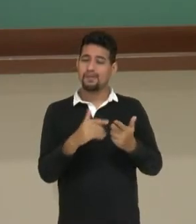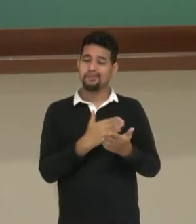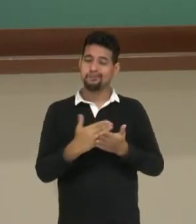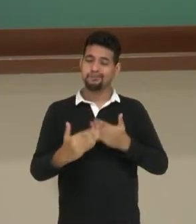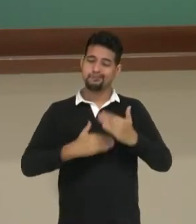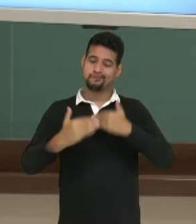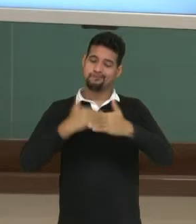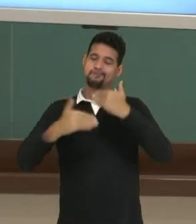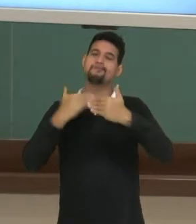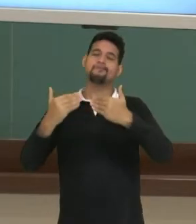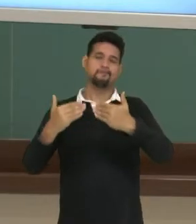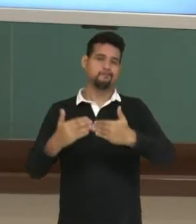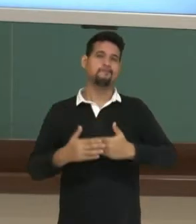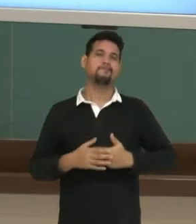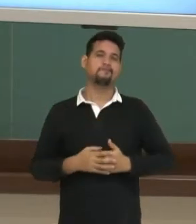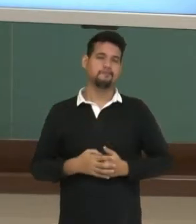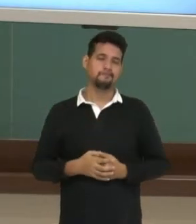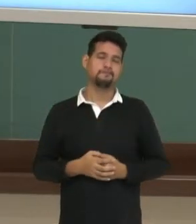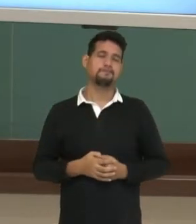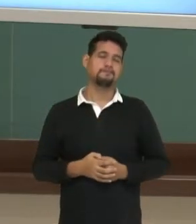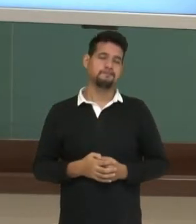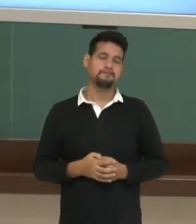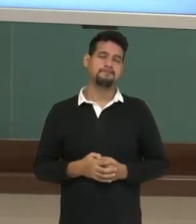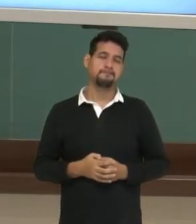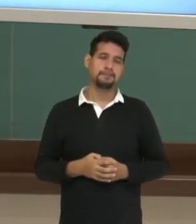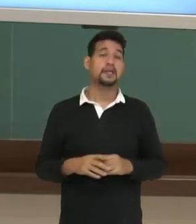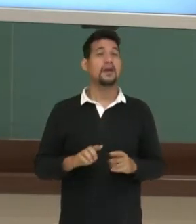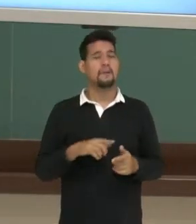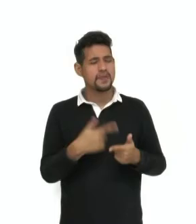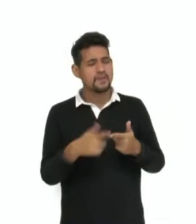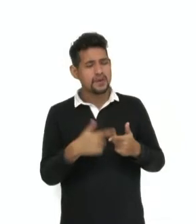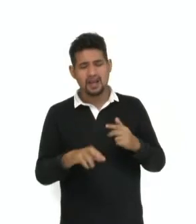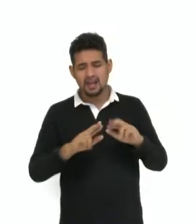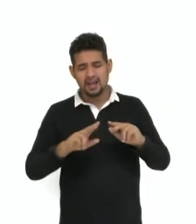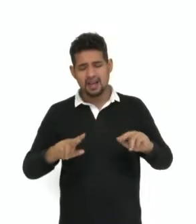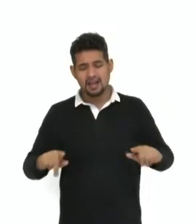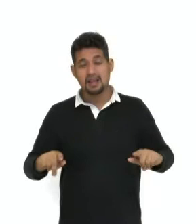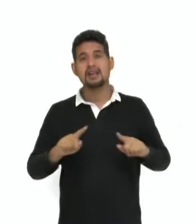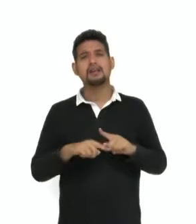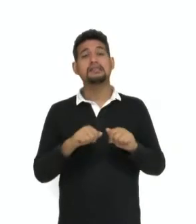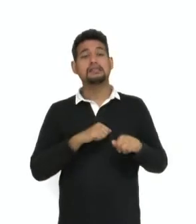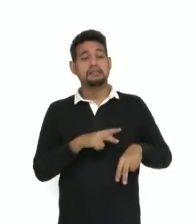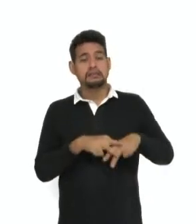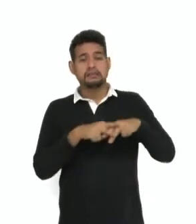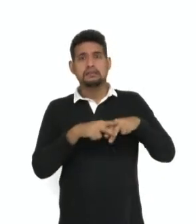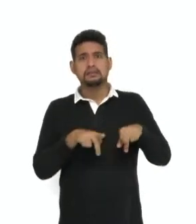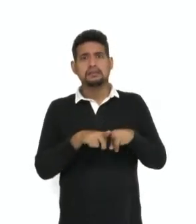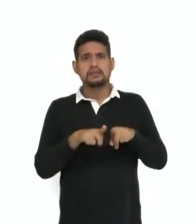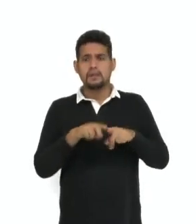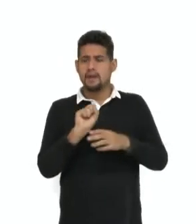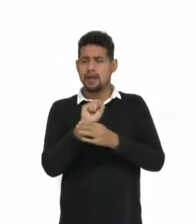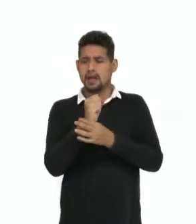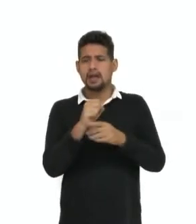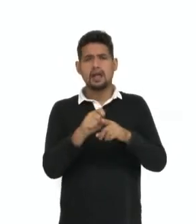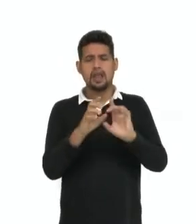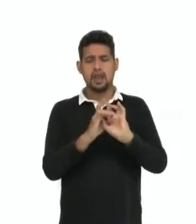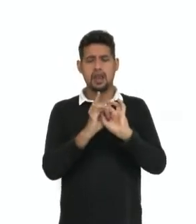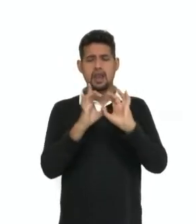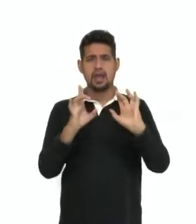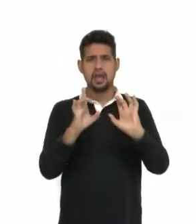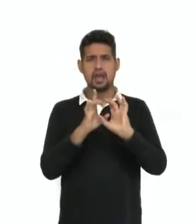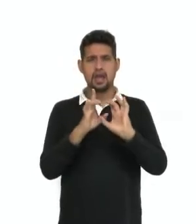né? Então veja, durante o combate, o Atahualpa foi feito prisioneiro e para garantir a liberdade